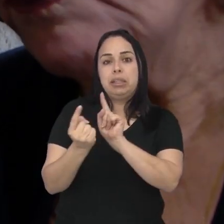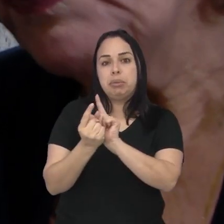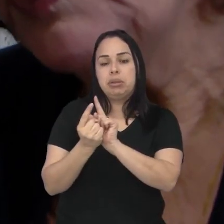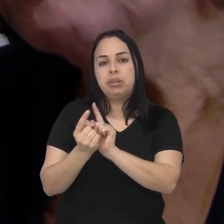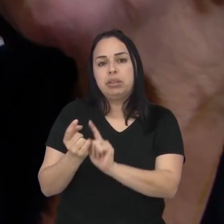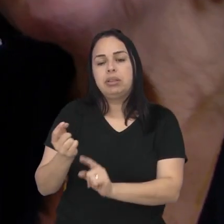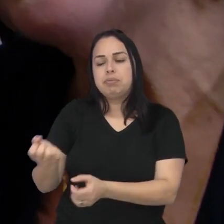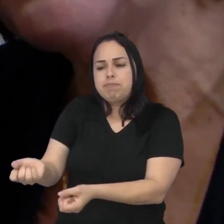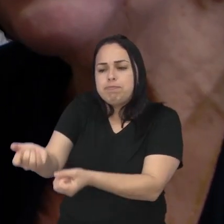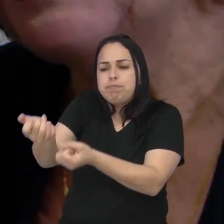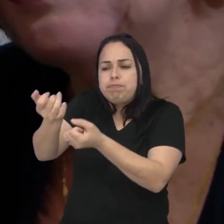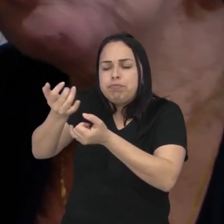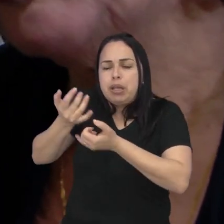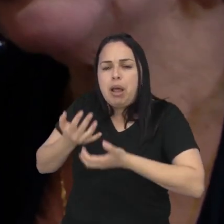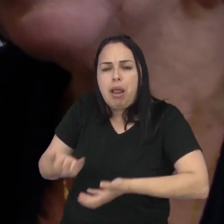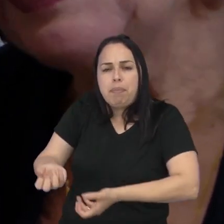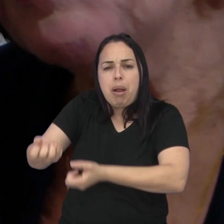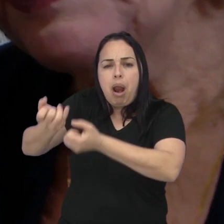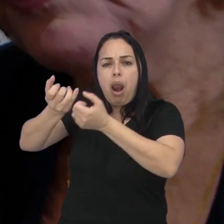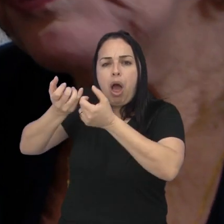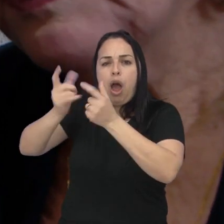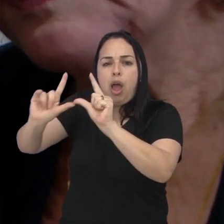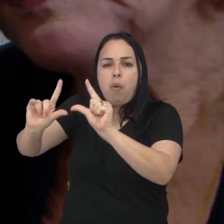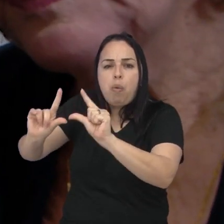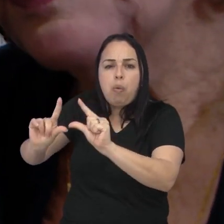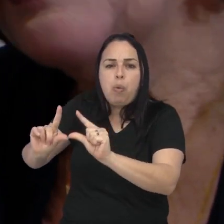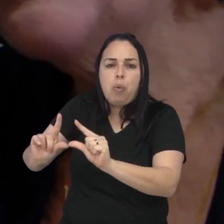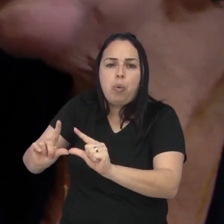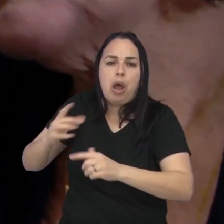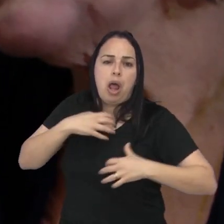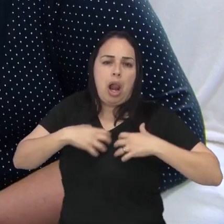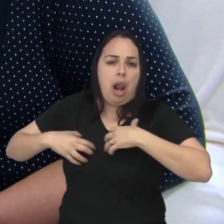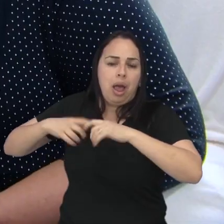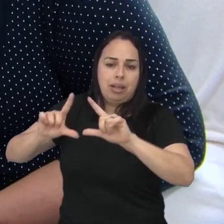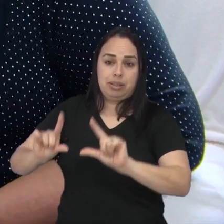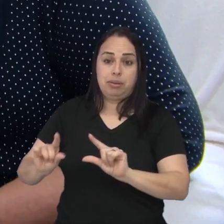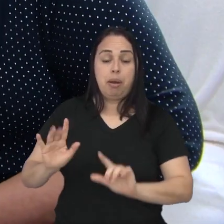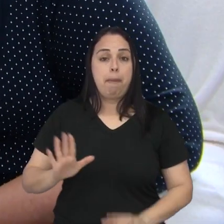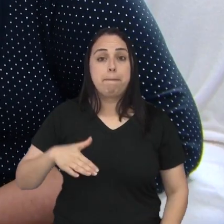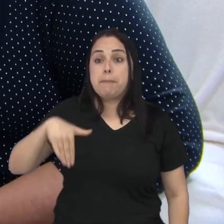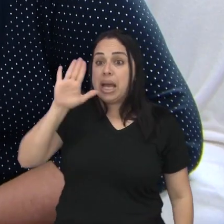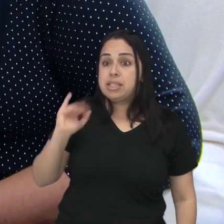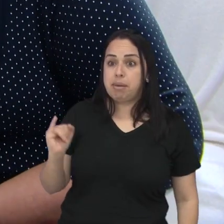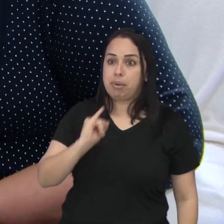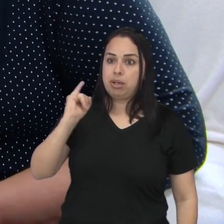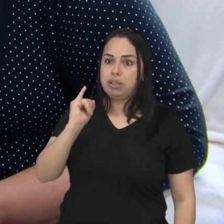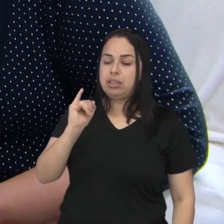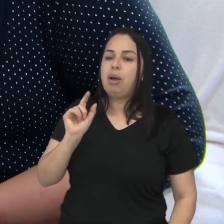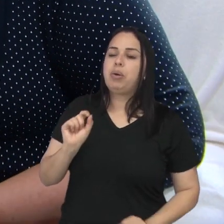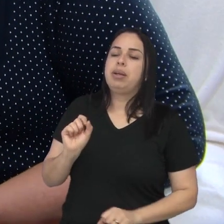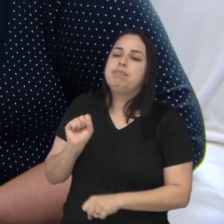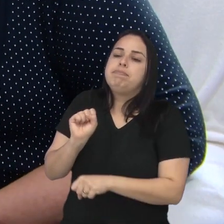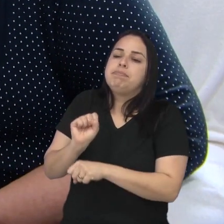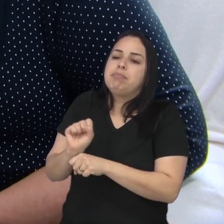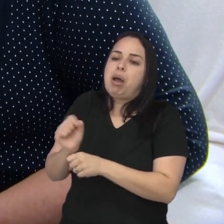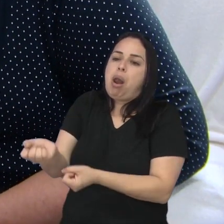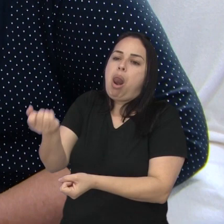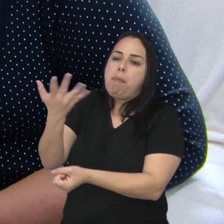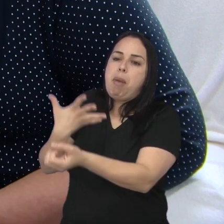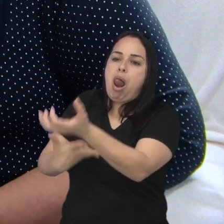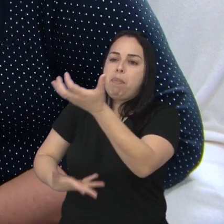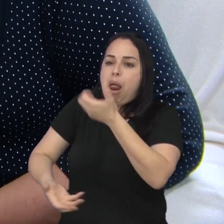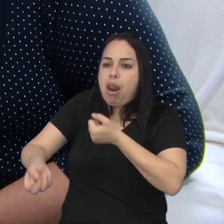de escuta que ajuda a aliviar a angústia de quem liga. E o que é mais importante para nós é a gente ouvir a